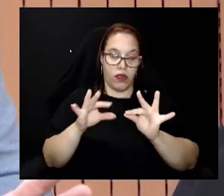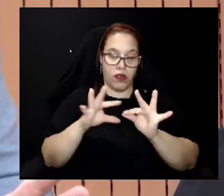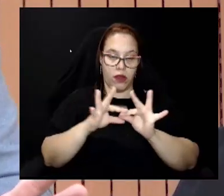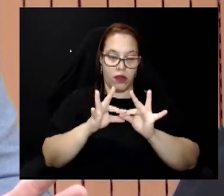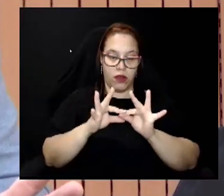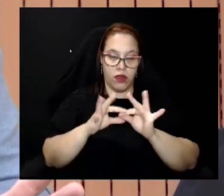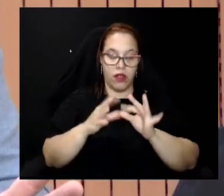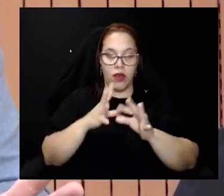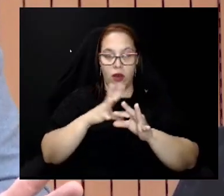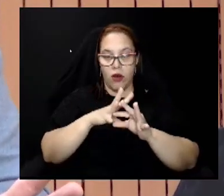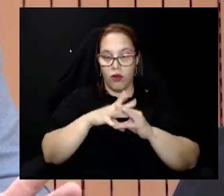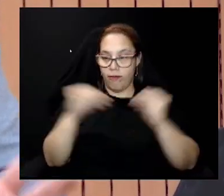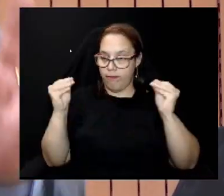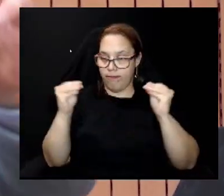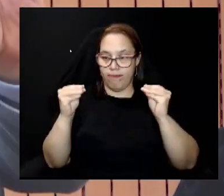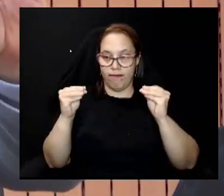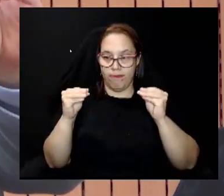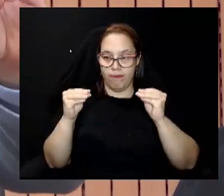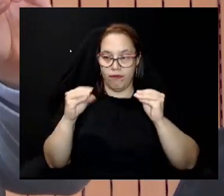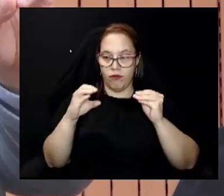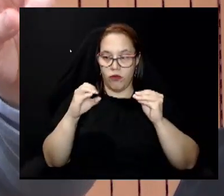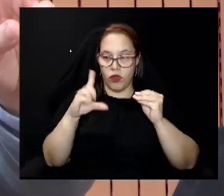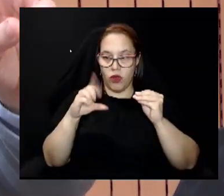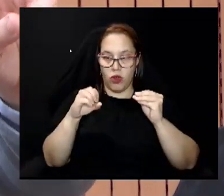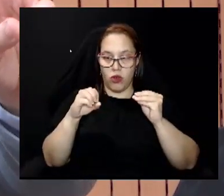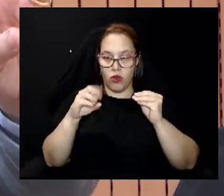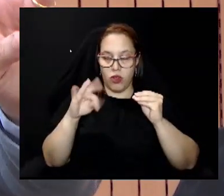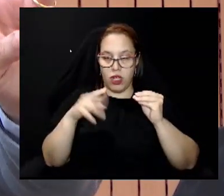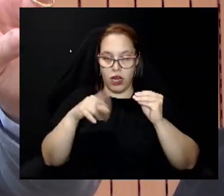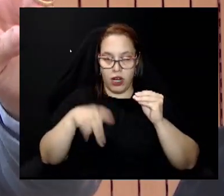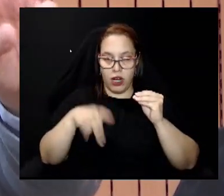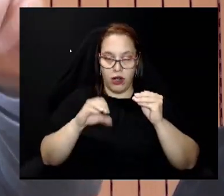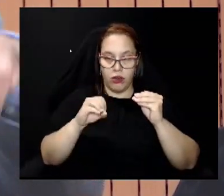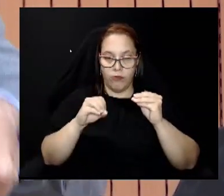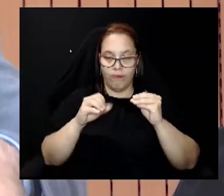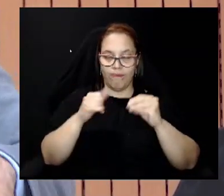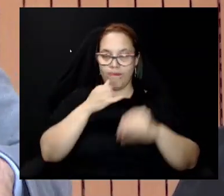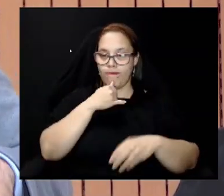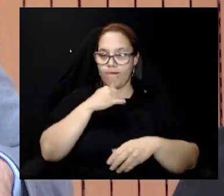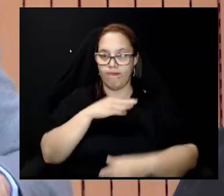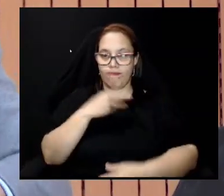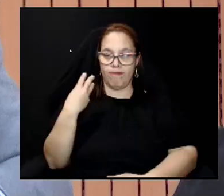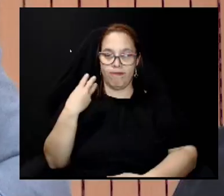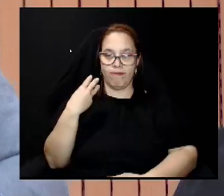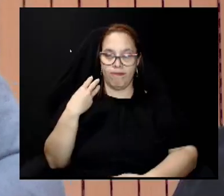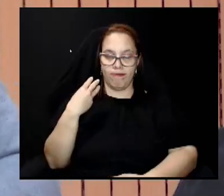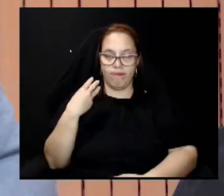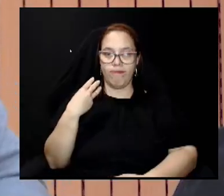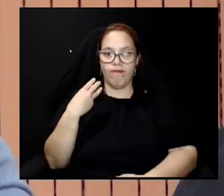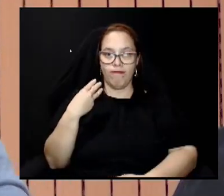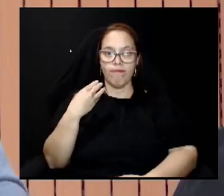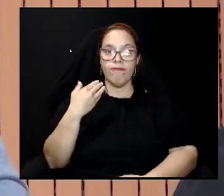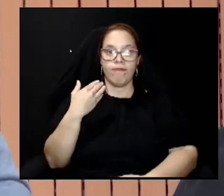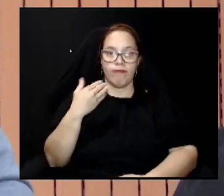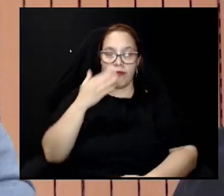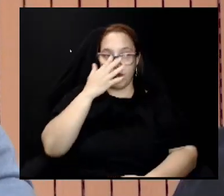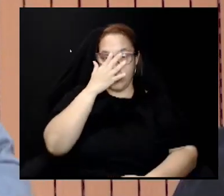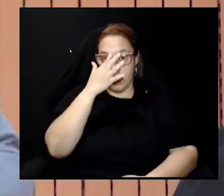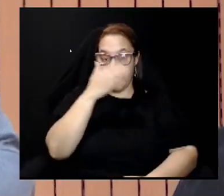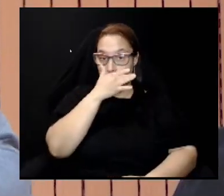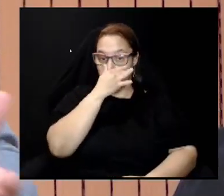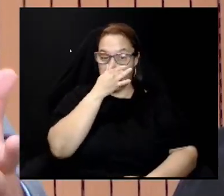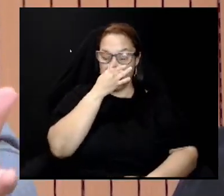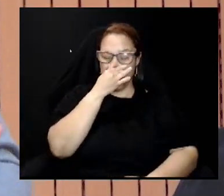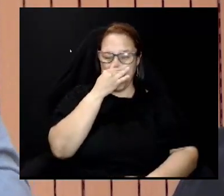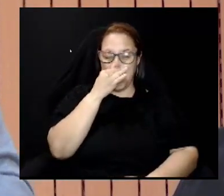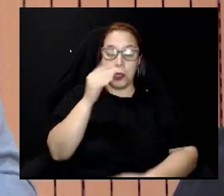erradicar câncer de colo uterino no Brasil, que é, infelizmente, a terceira causa de câncer nas mulheres no nosso país. Então,